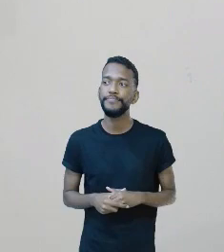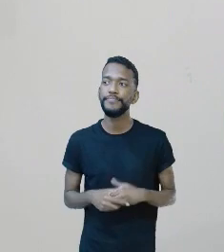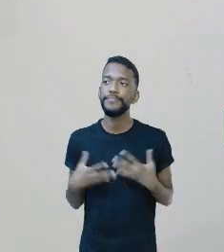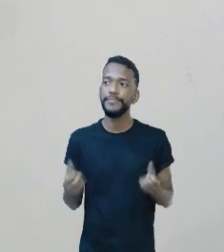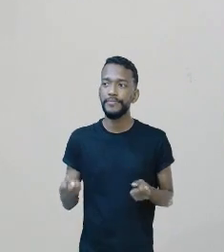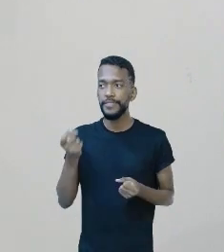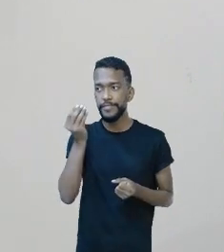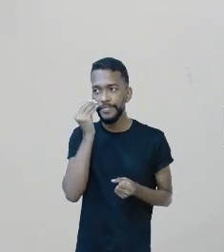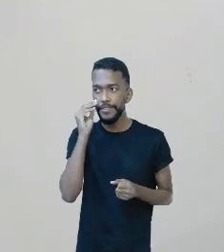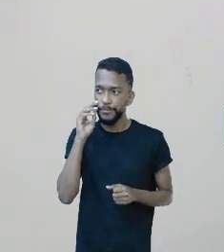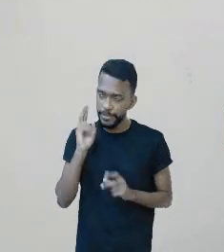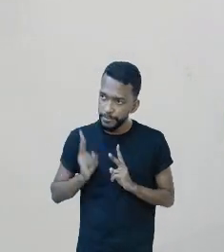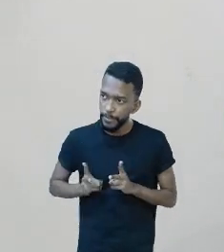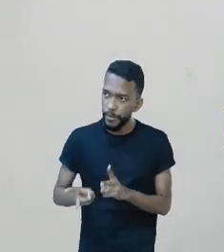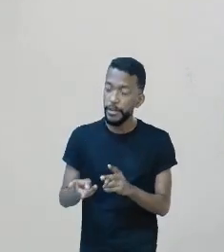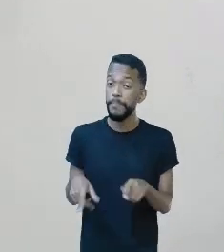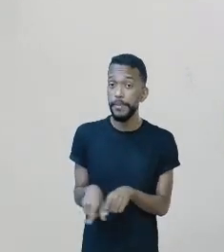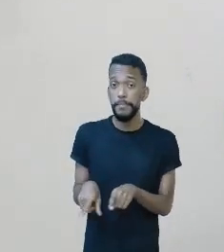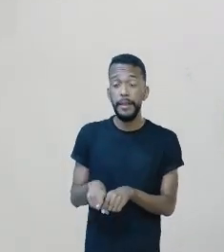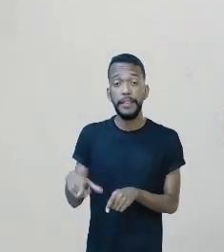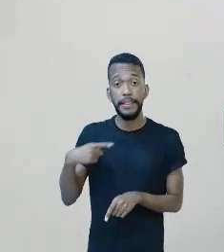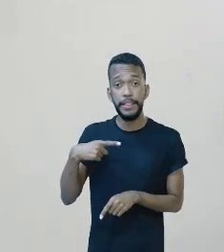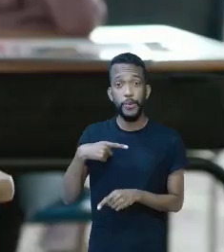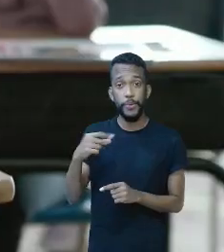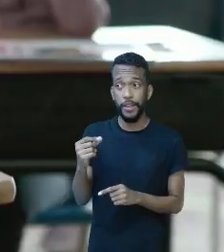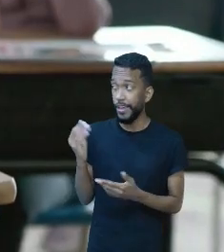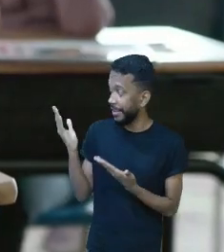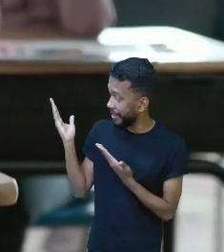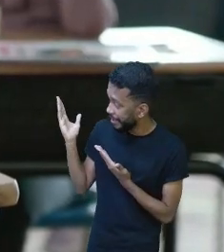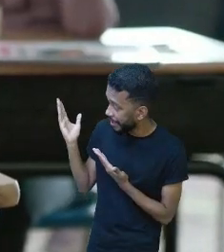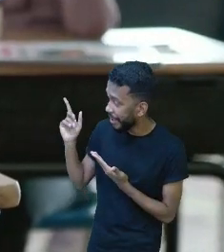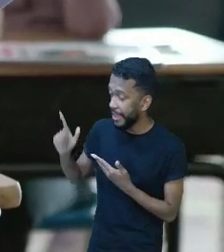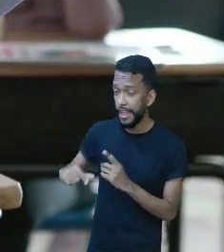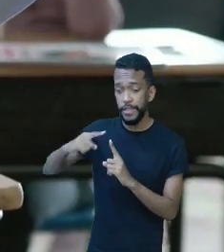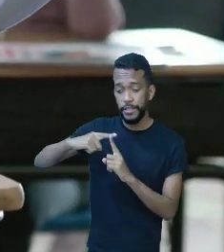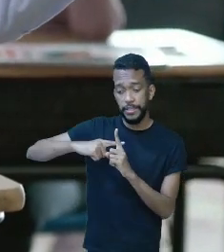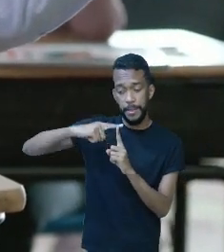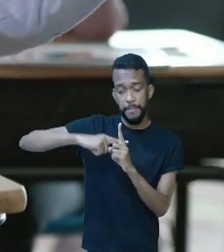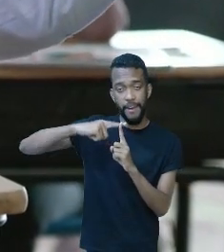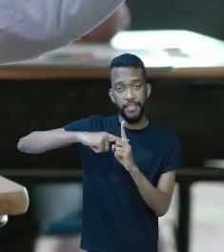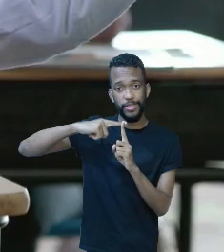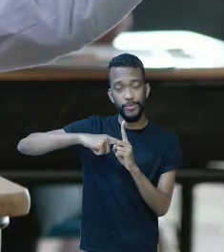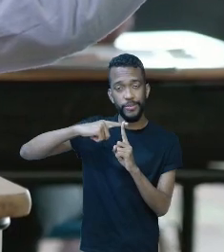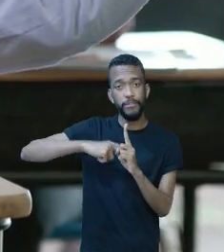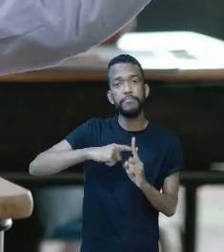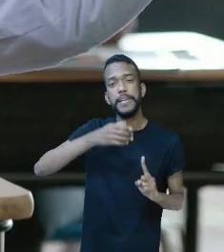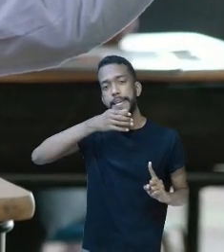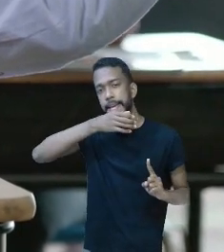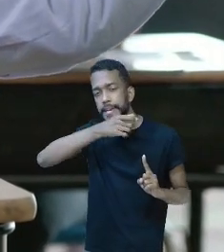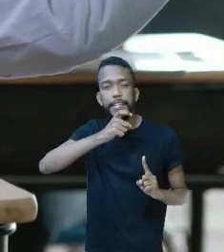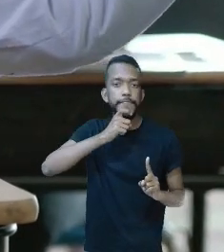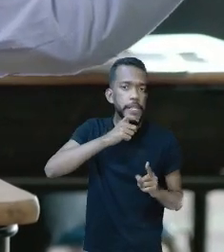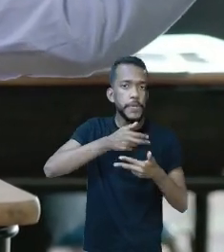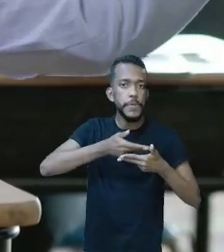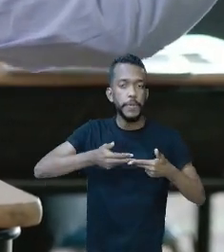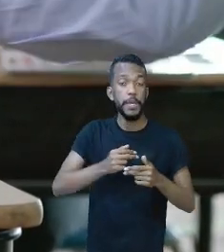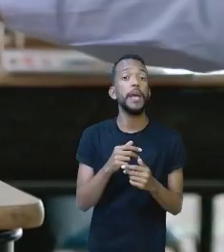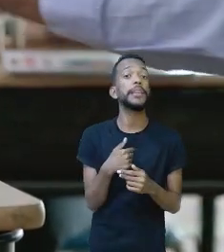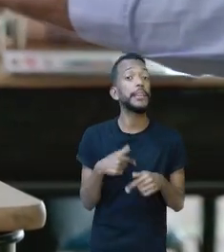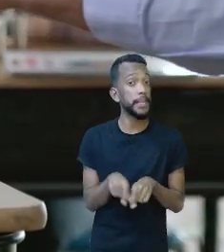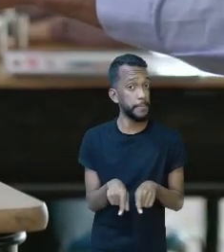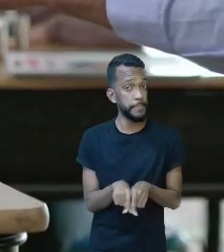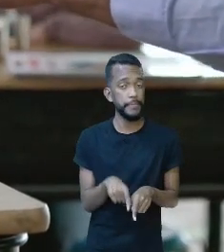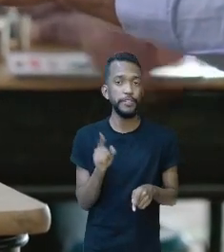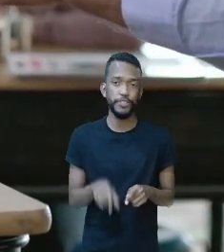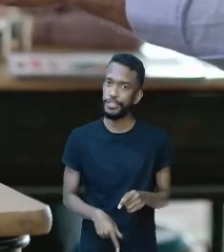Vamos embora, vamos embora. Temperatura é o que a gente mais anda medindo ultimamente, né? Essa questão da pandemia faz com que